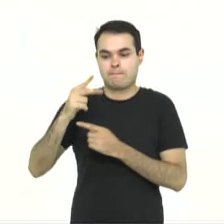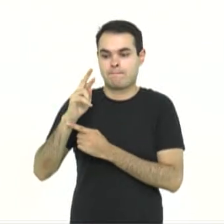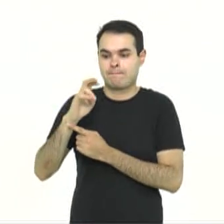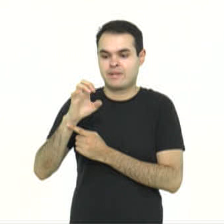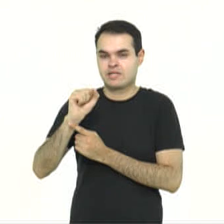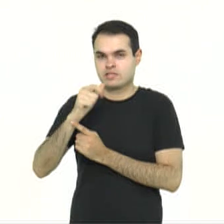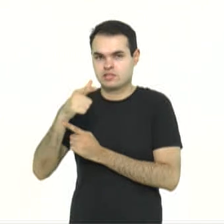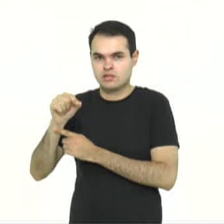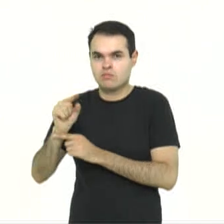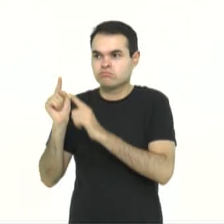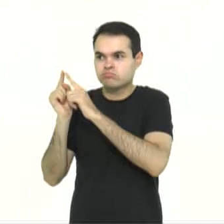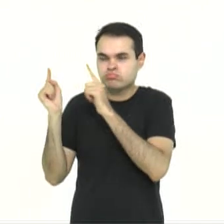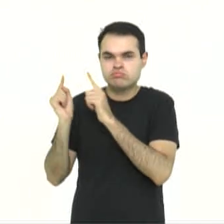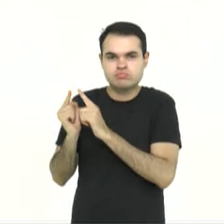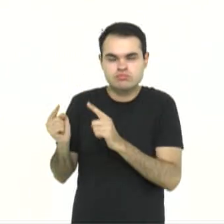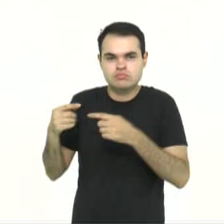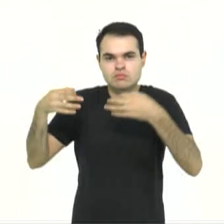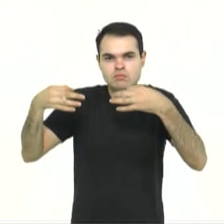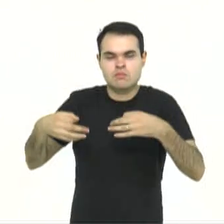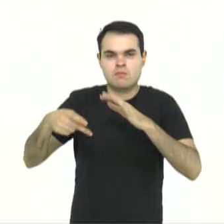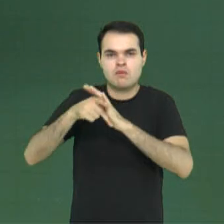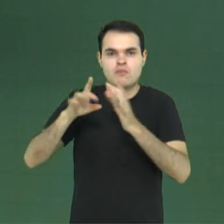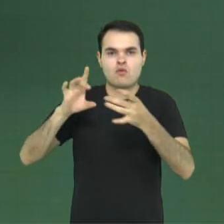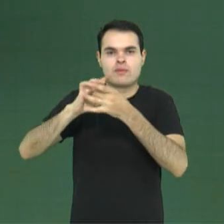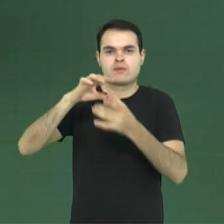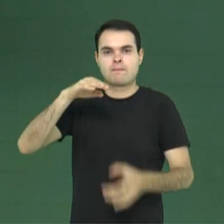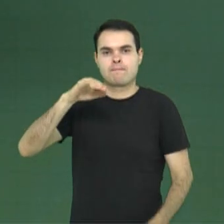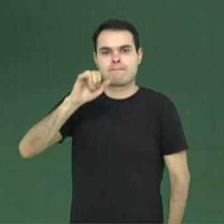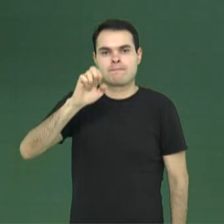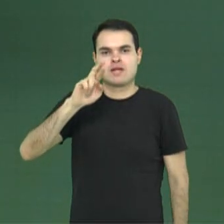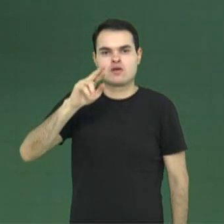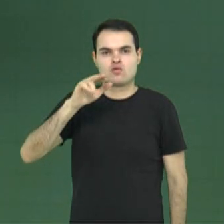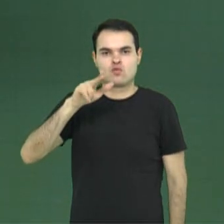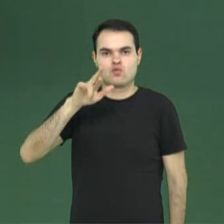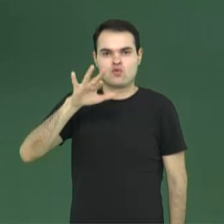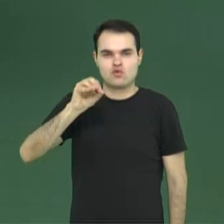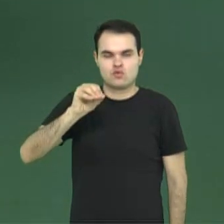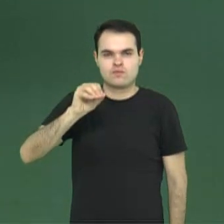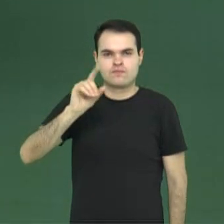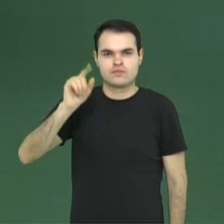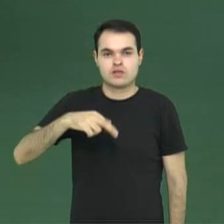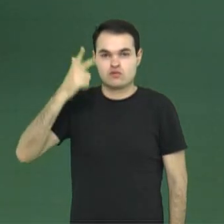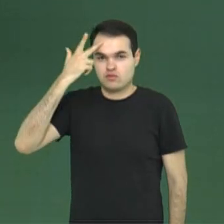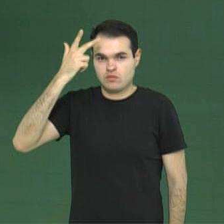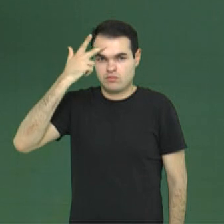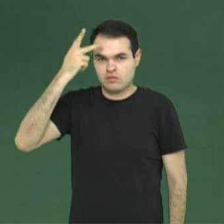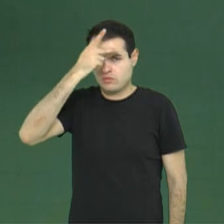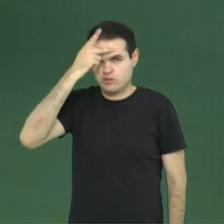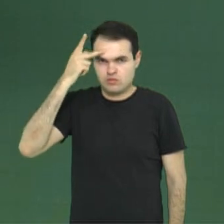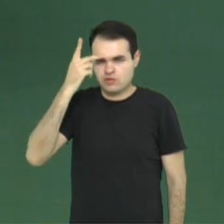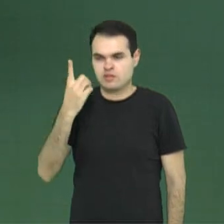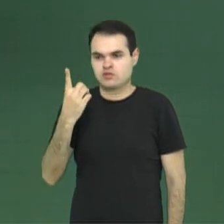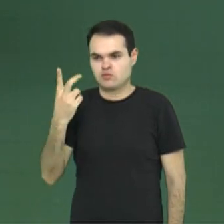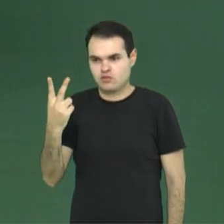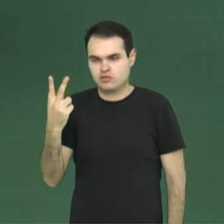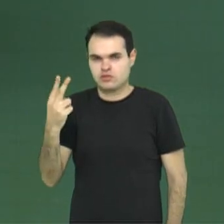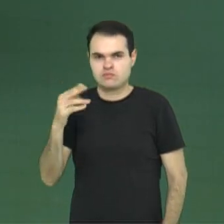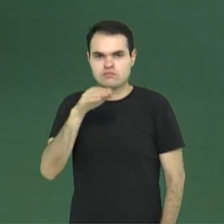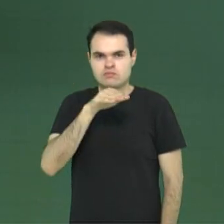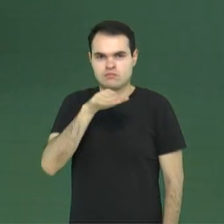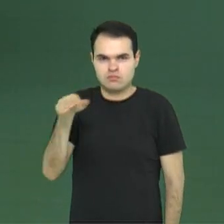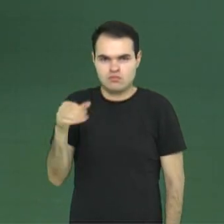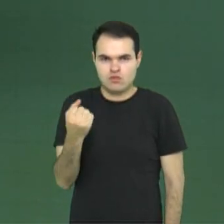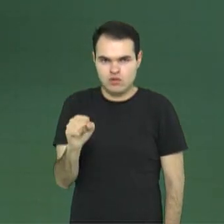120 milímetros de mercúrio. Então, quando a gente fala que a pressão é normal de uma pessoa 12 por 8, tá? A gente está falando de